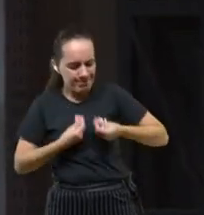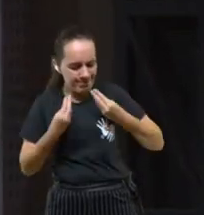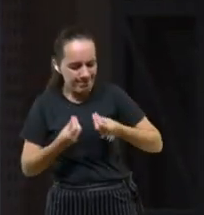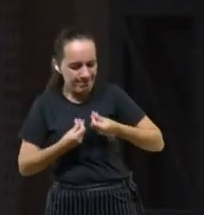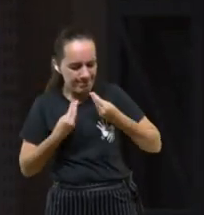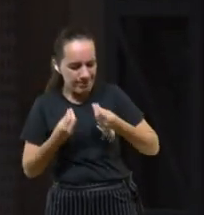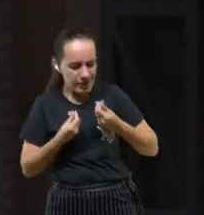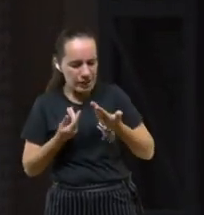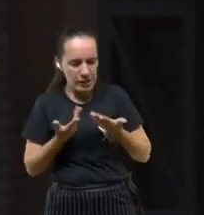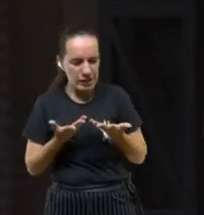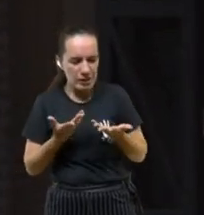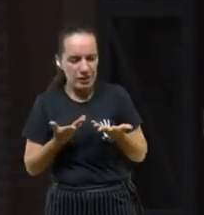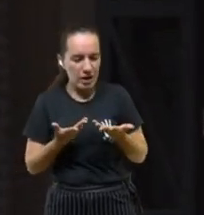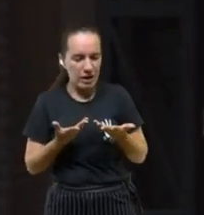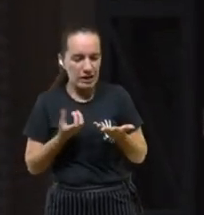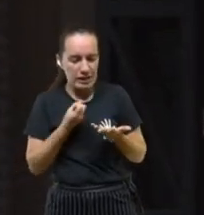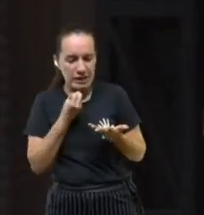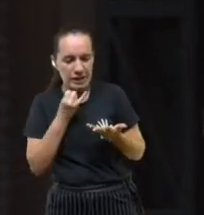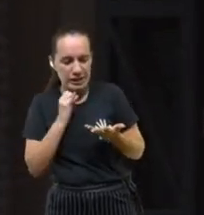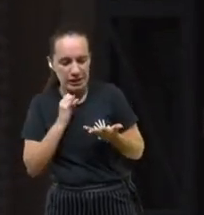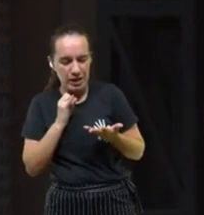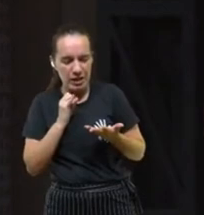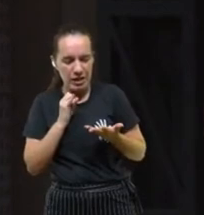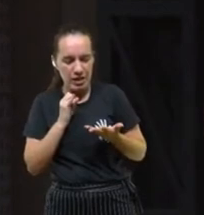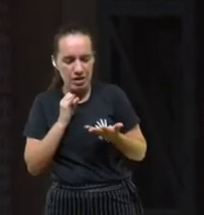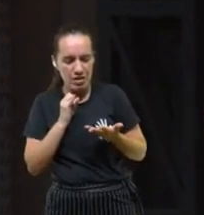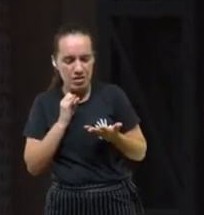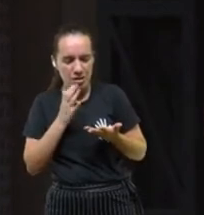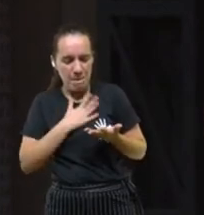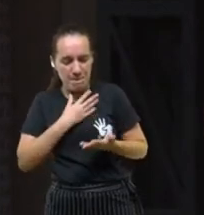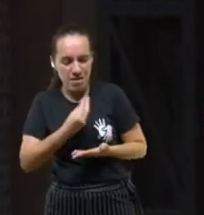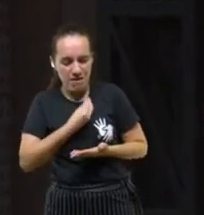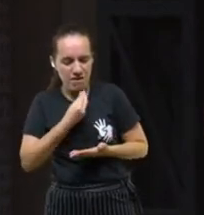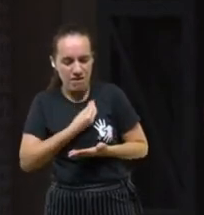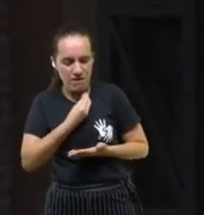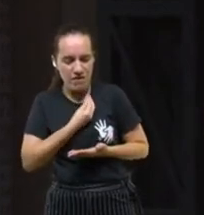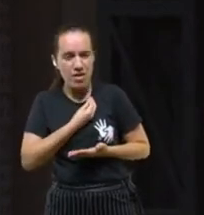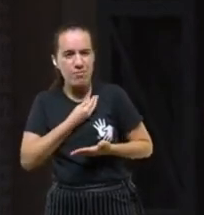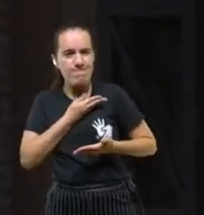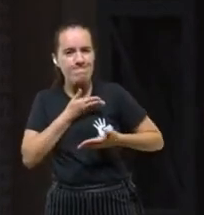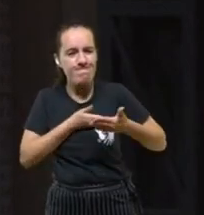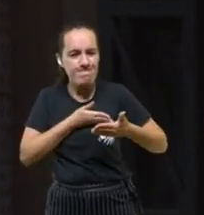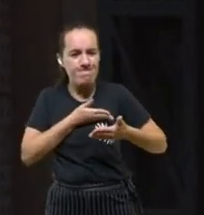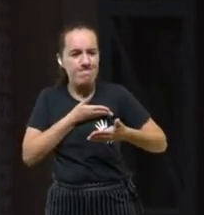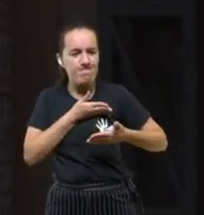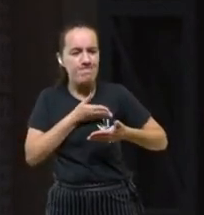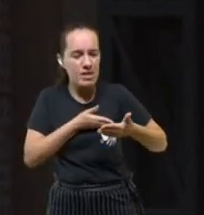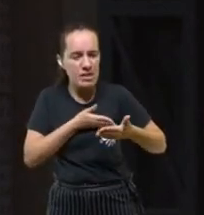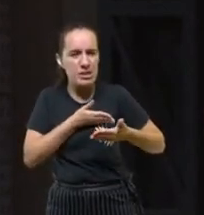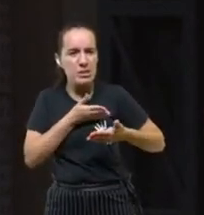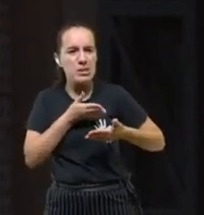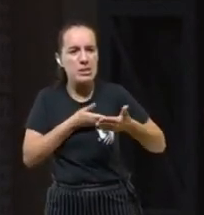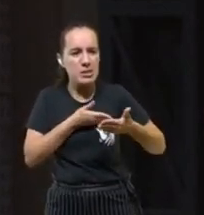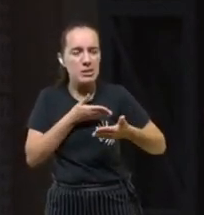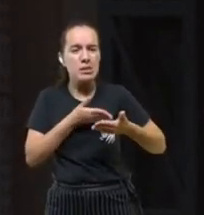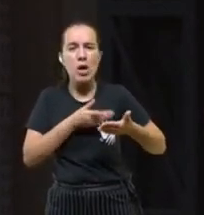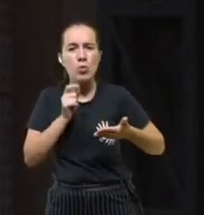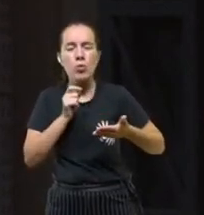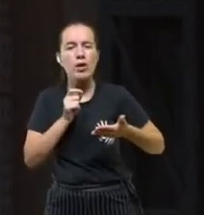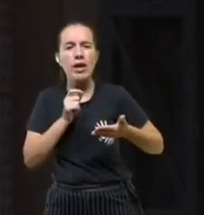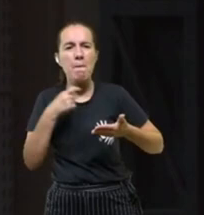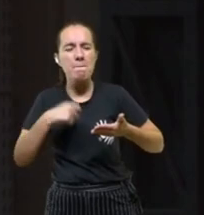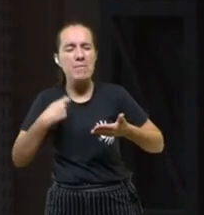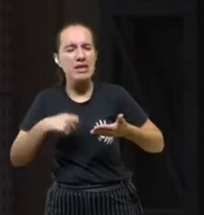um empecilho para mim entrar na nova estação. E eu estou dizendo